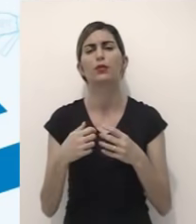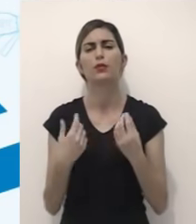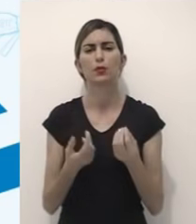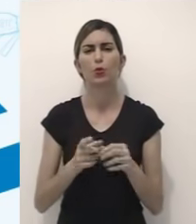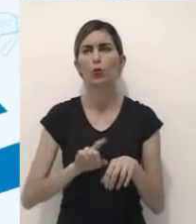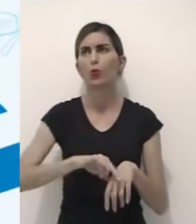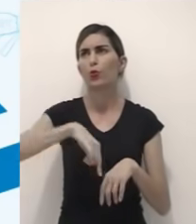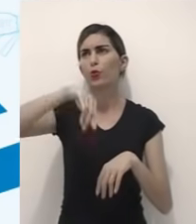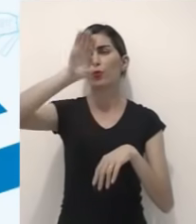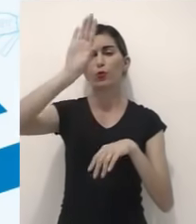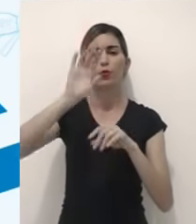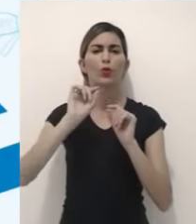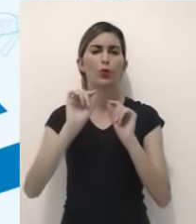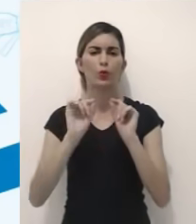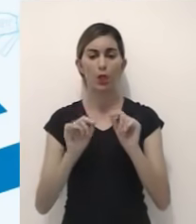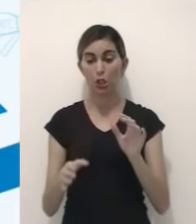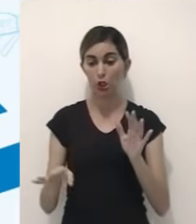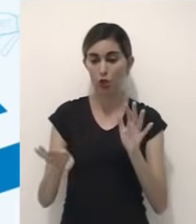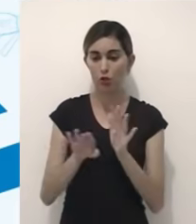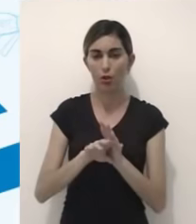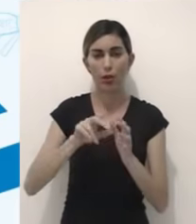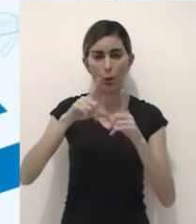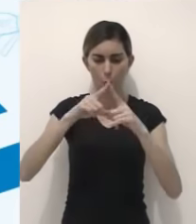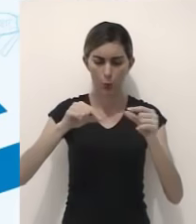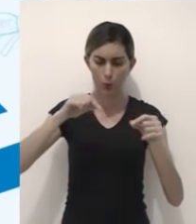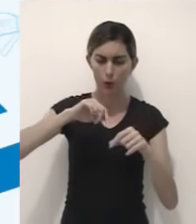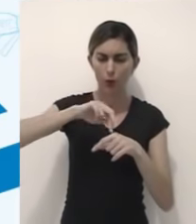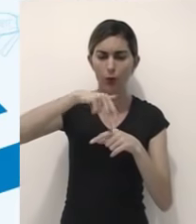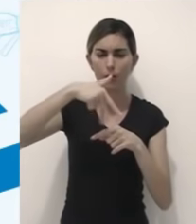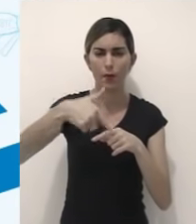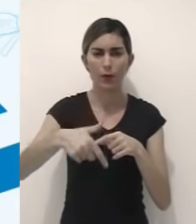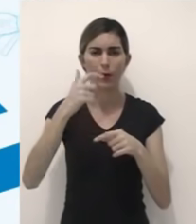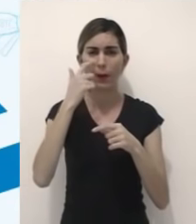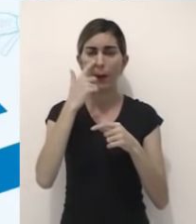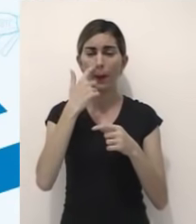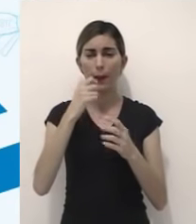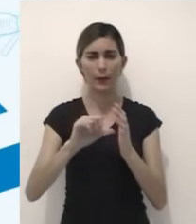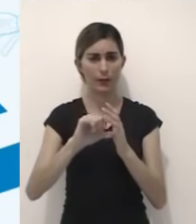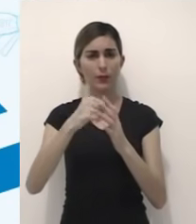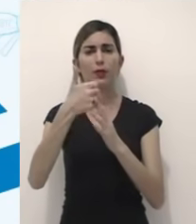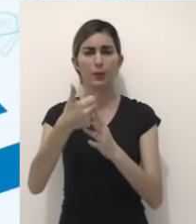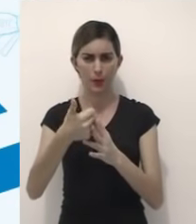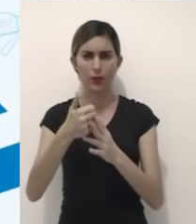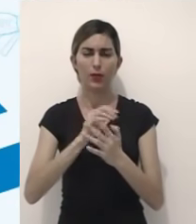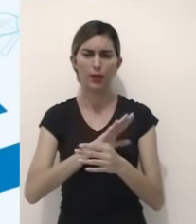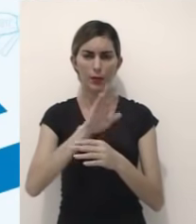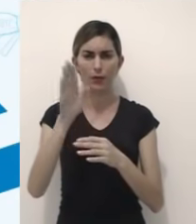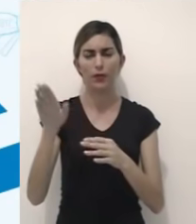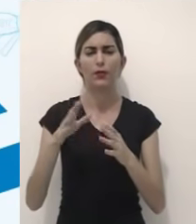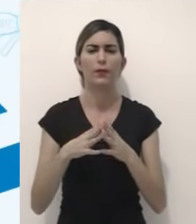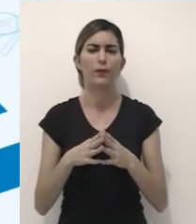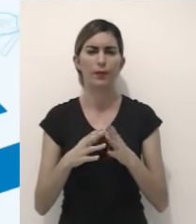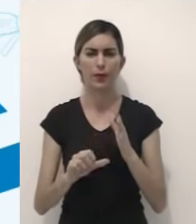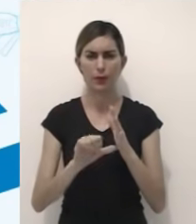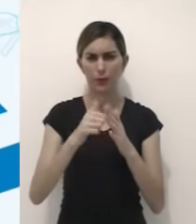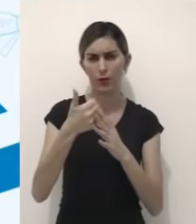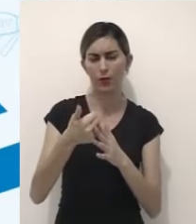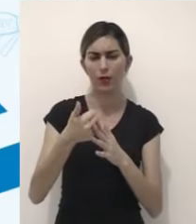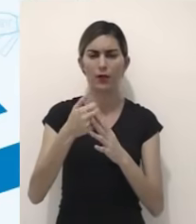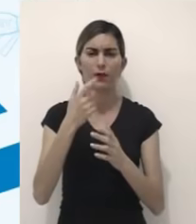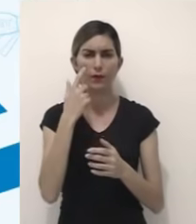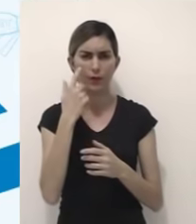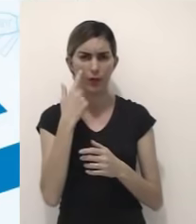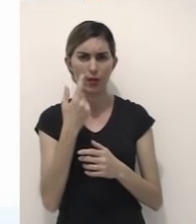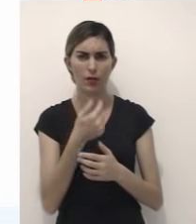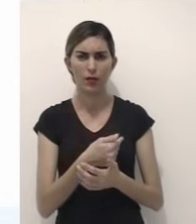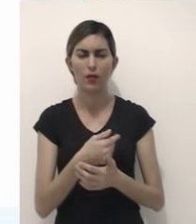mulheres que foram para o espaço. Elas não chegaram a pisar na Lua, tá? Mas elas foram as primeiras a irem para o espaço. A